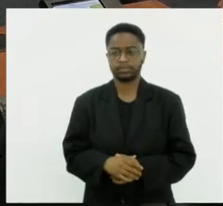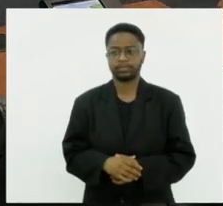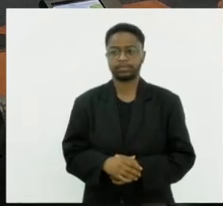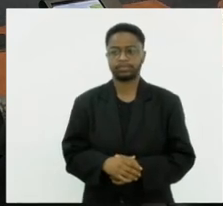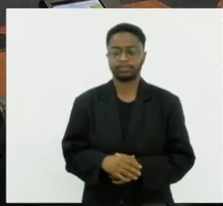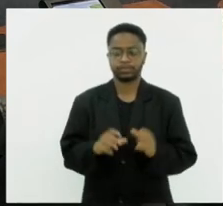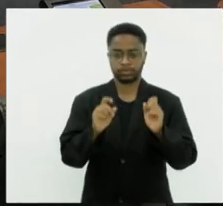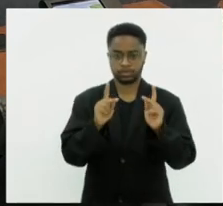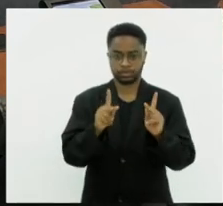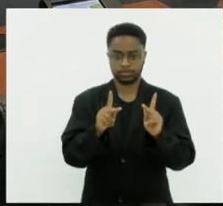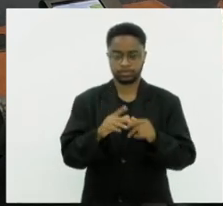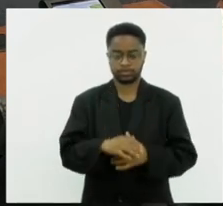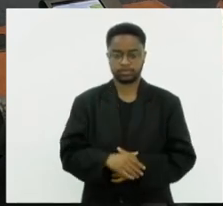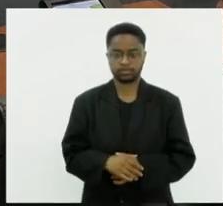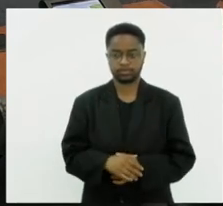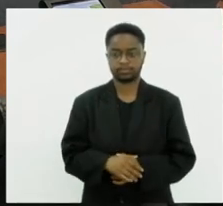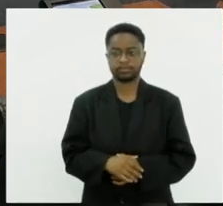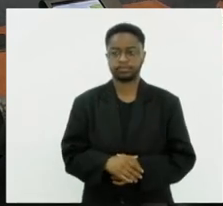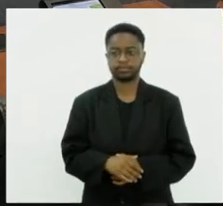Ok.